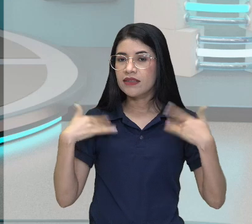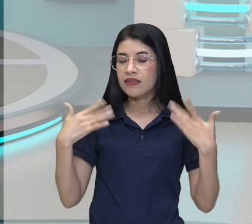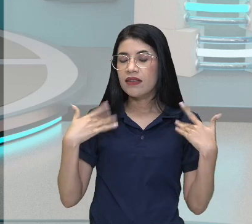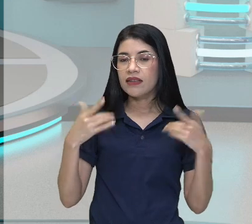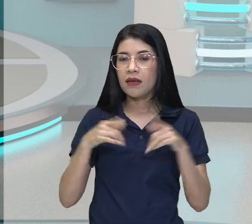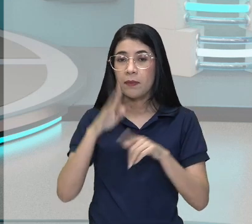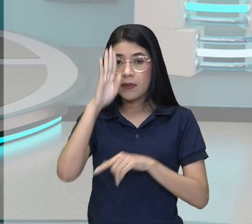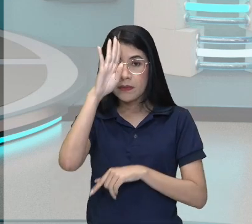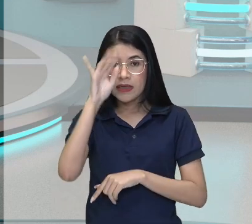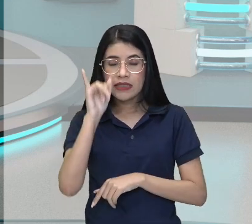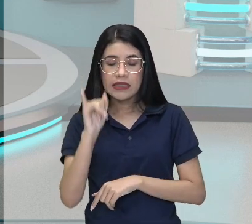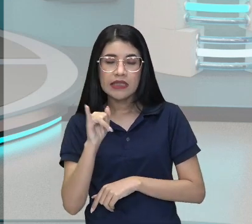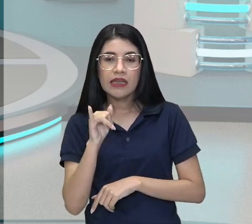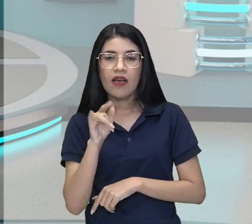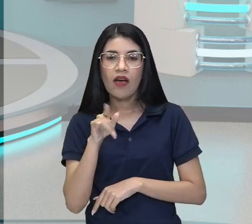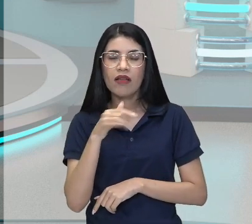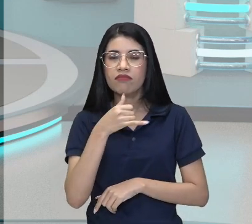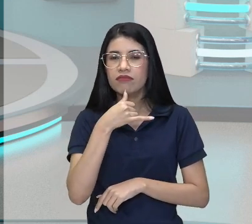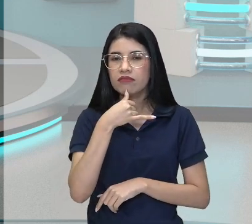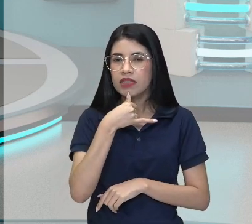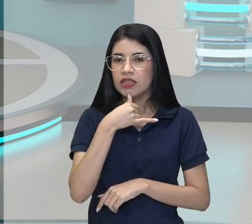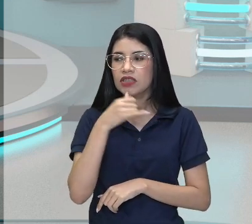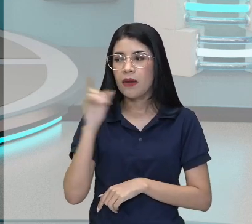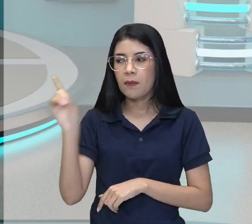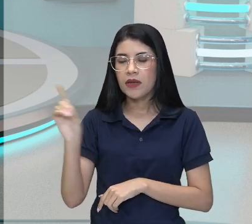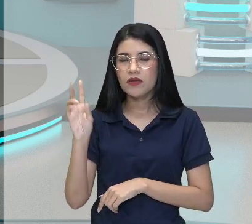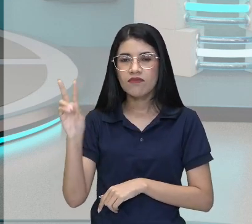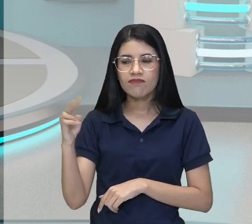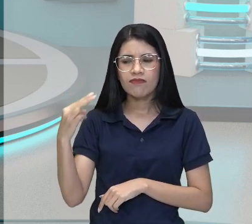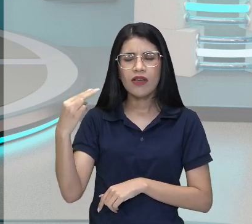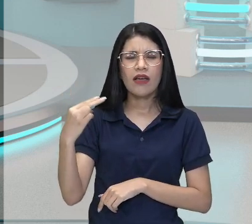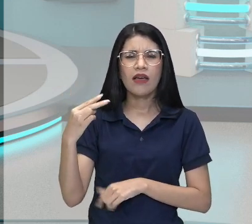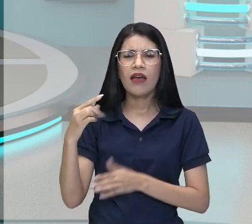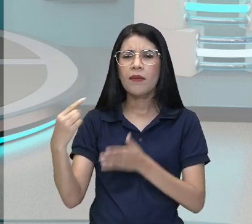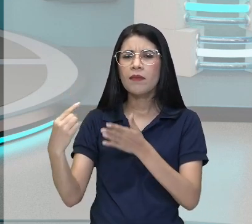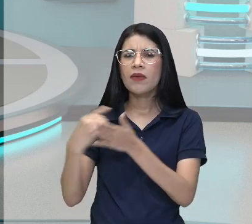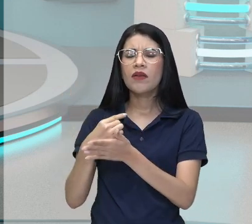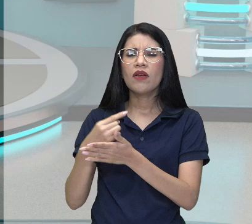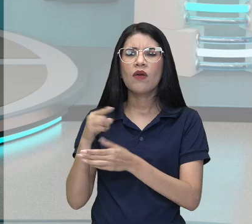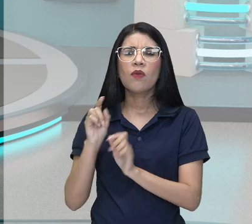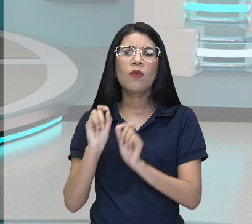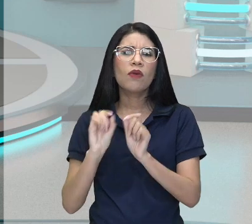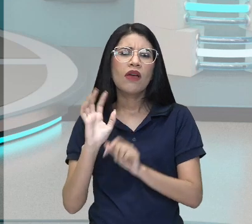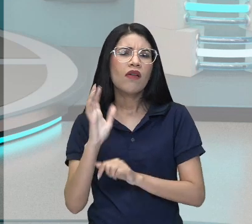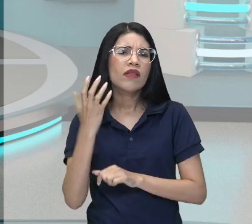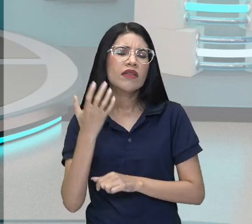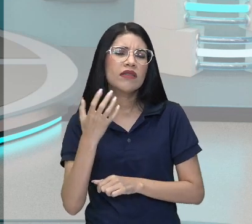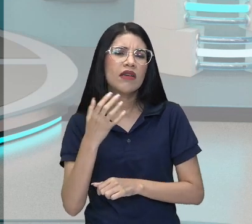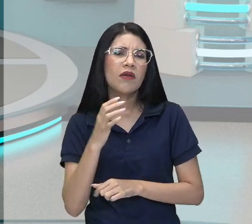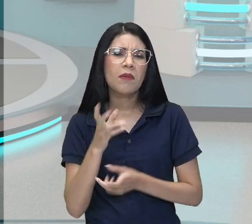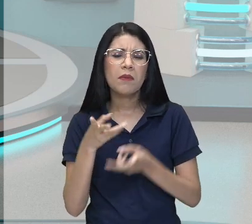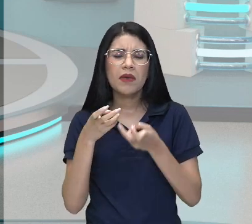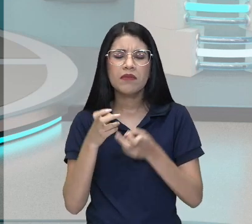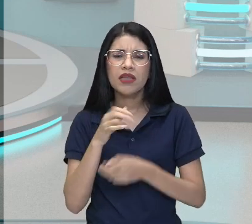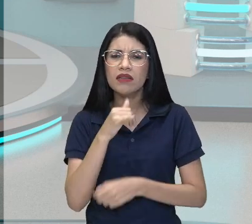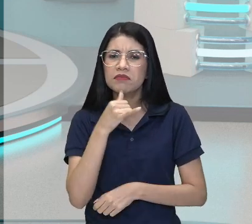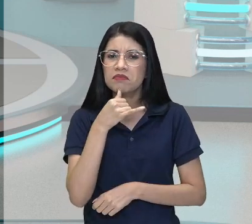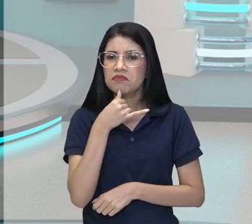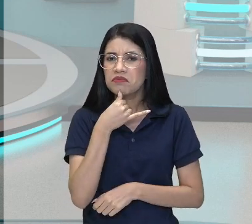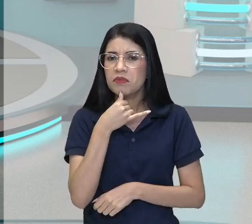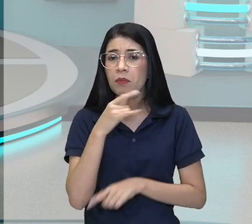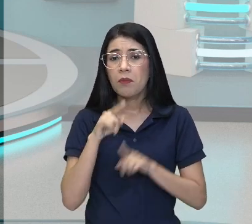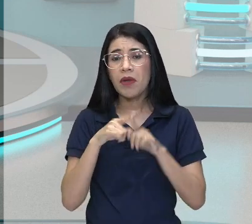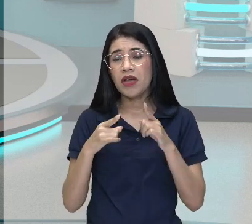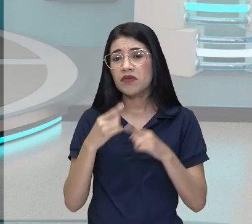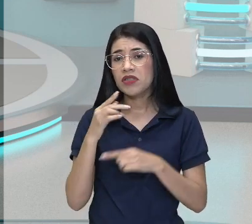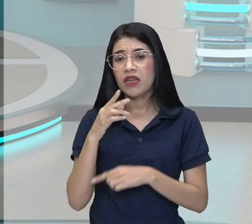triste, a pessoa que te conhece, ela vai perguntar: aconteceu alguma coisa contigo? Tu está triste? Você não falou nada,